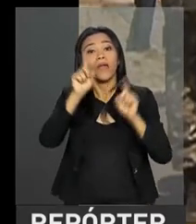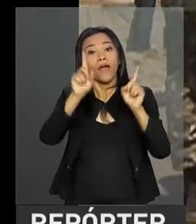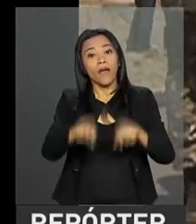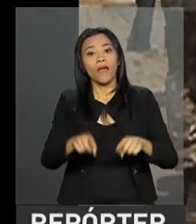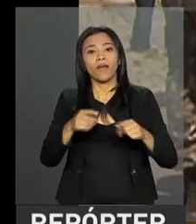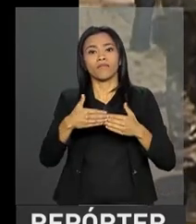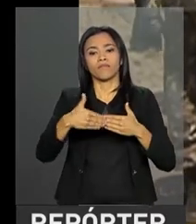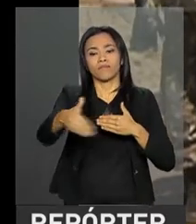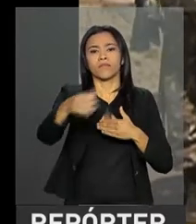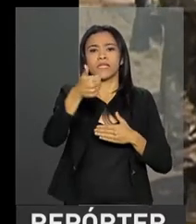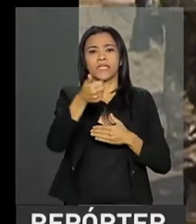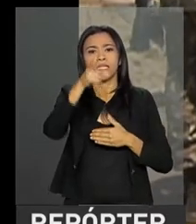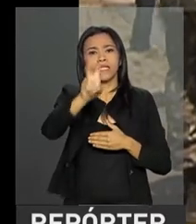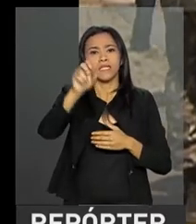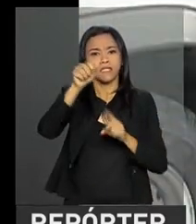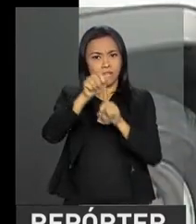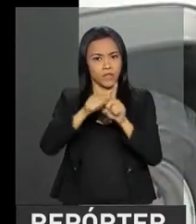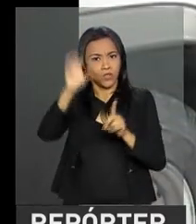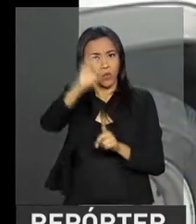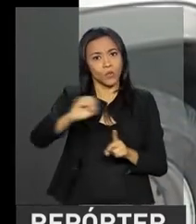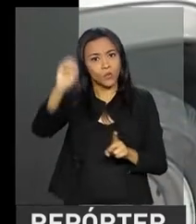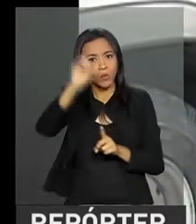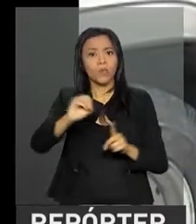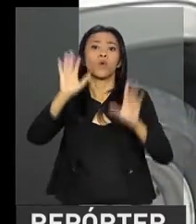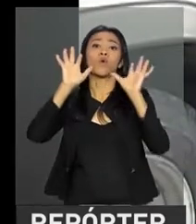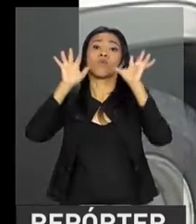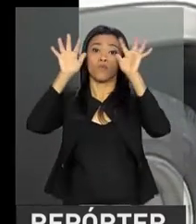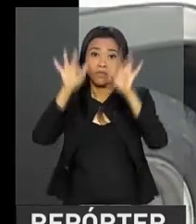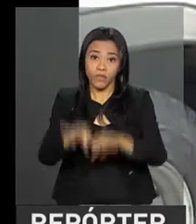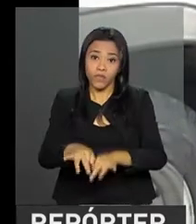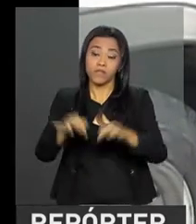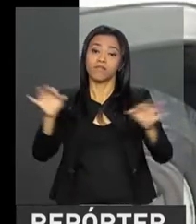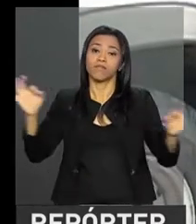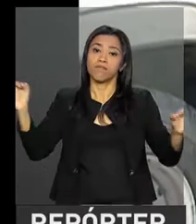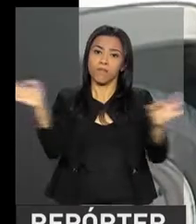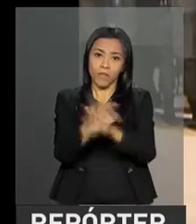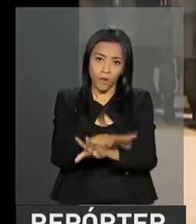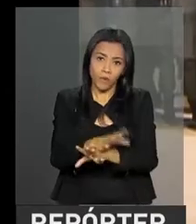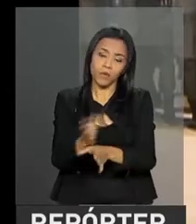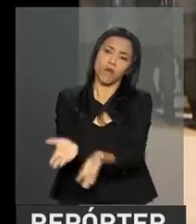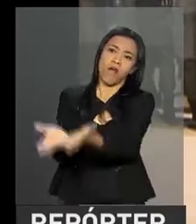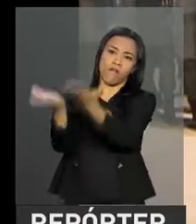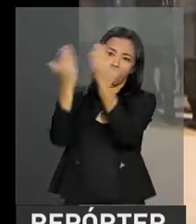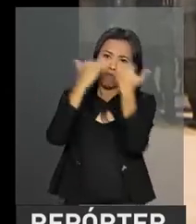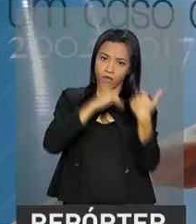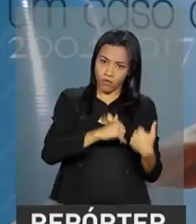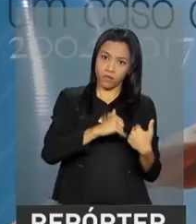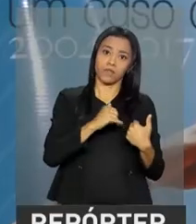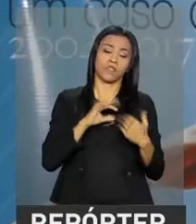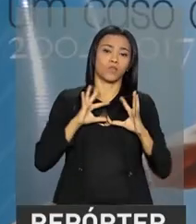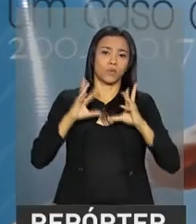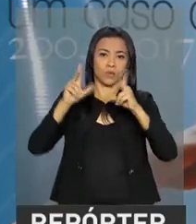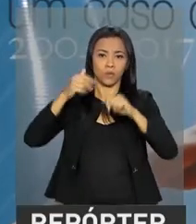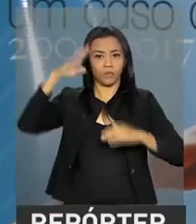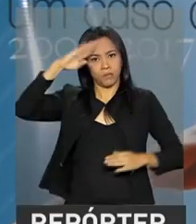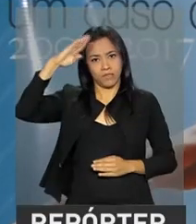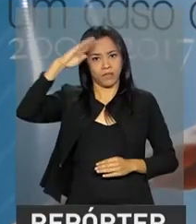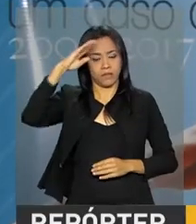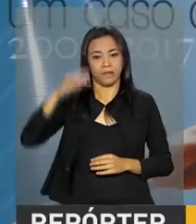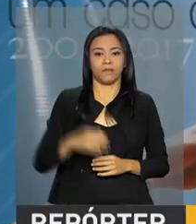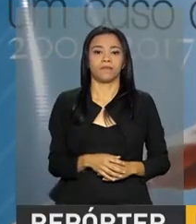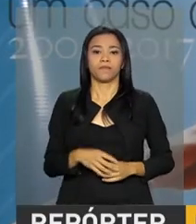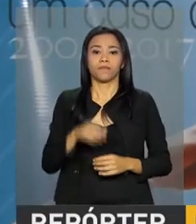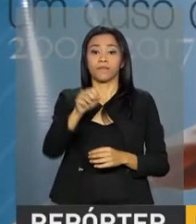concluído em 15 de outubro quando será encerrada a repatriação de pessoal e de material nos 13 anos de